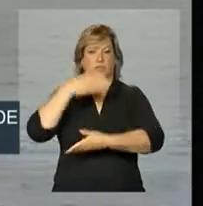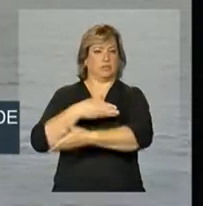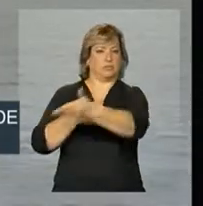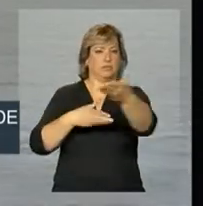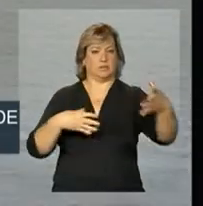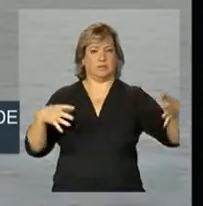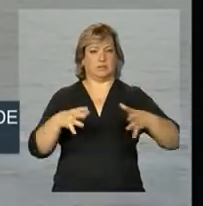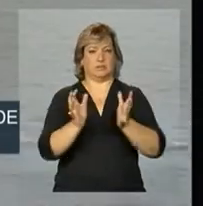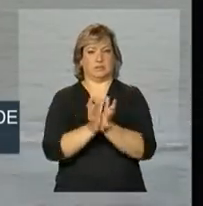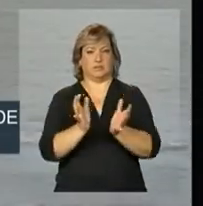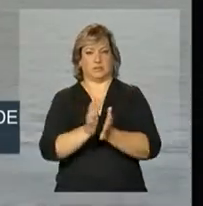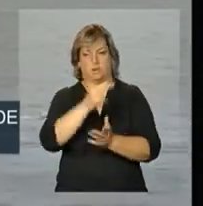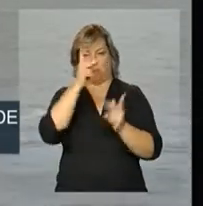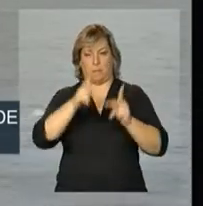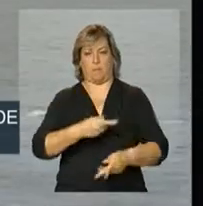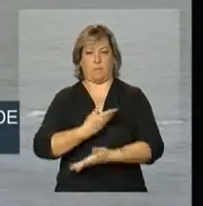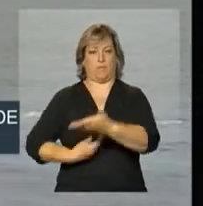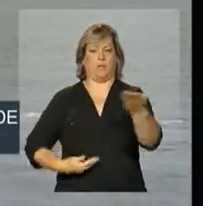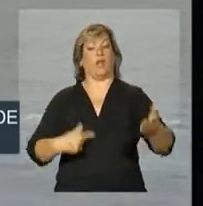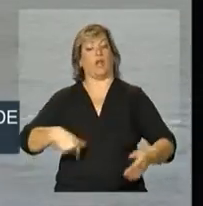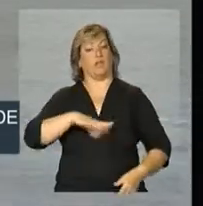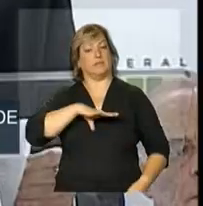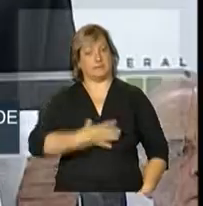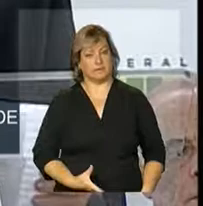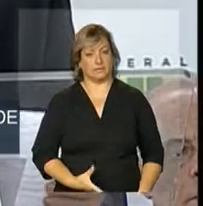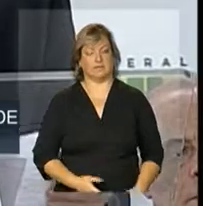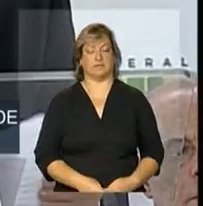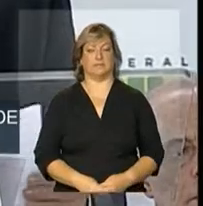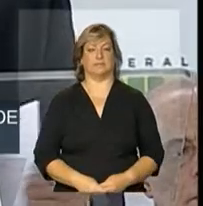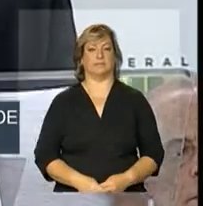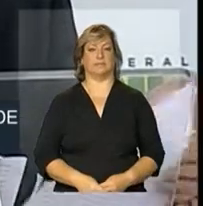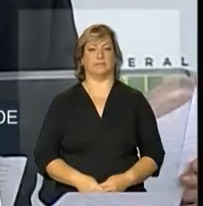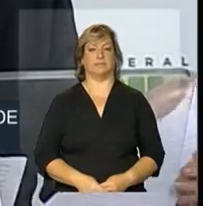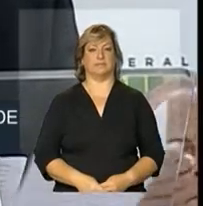é o nosso grande desafio.